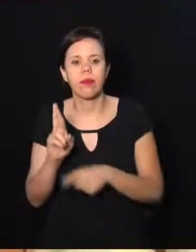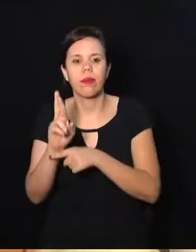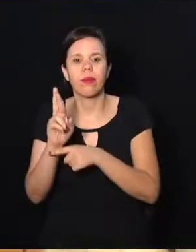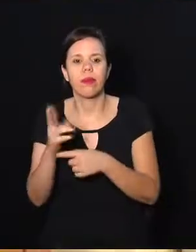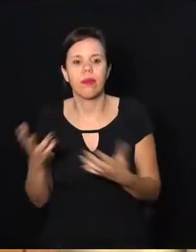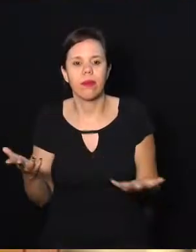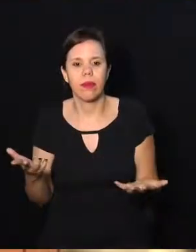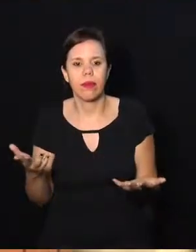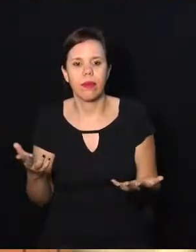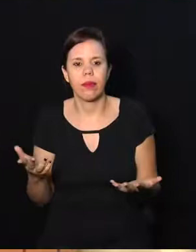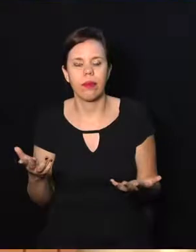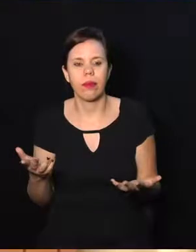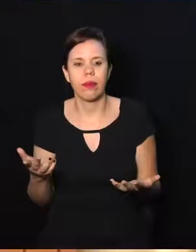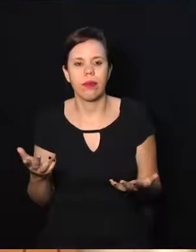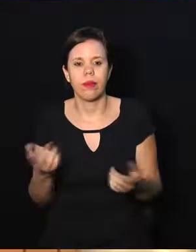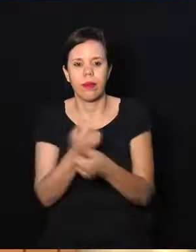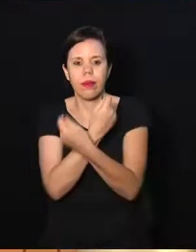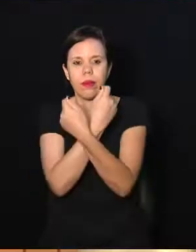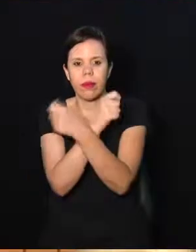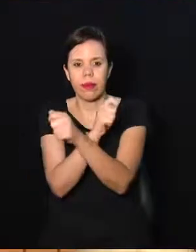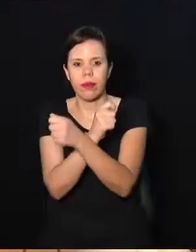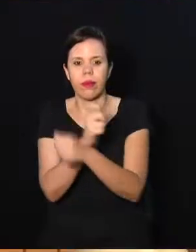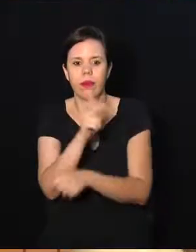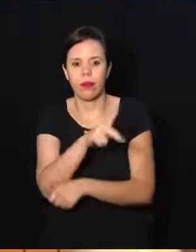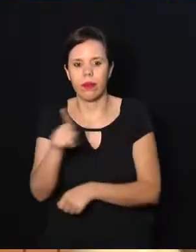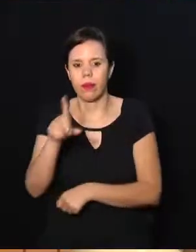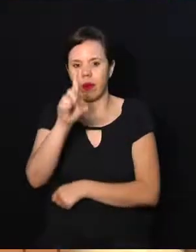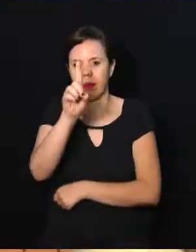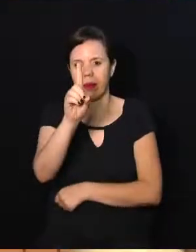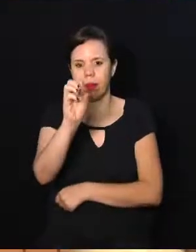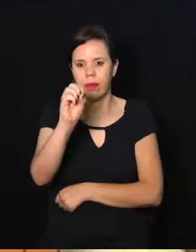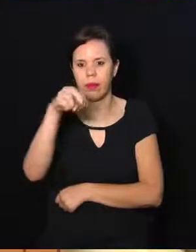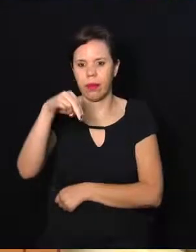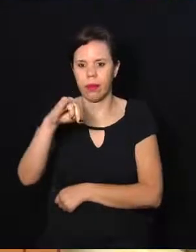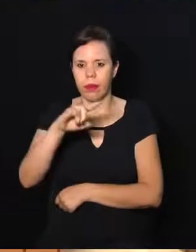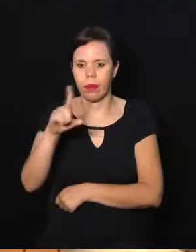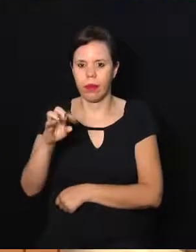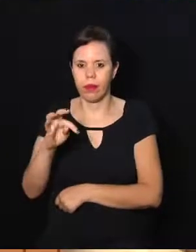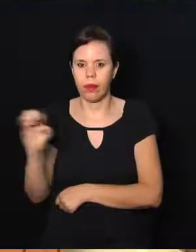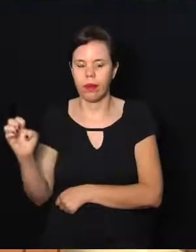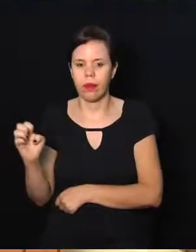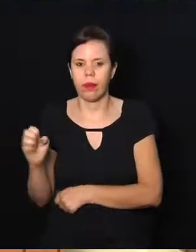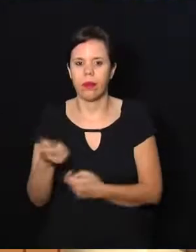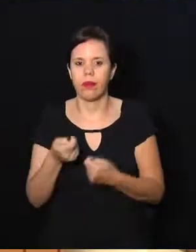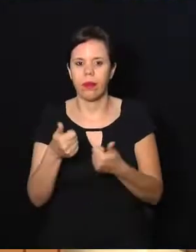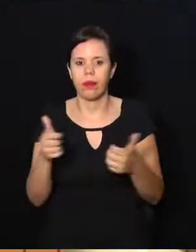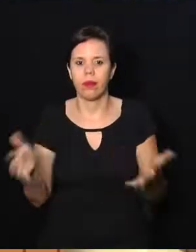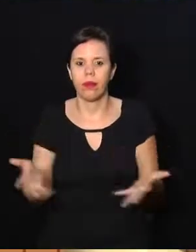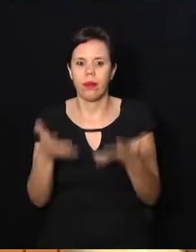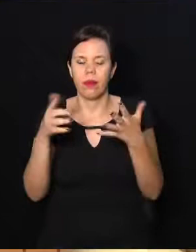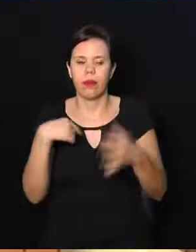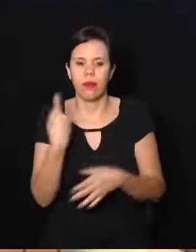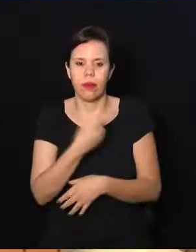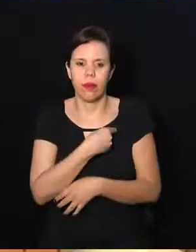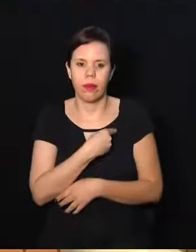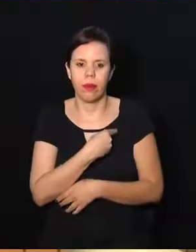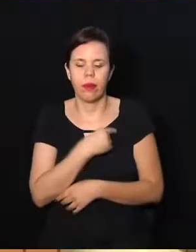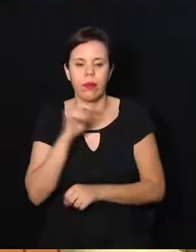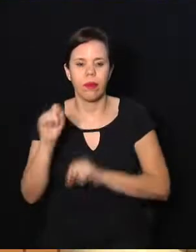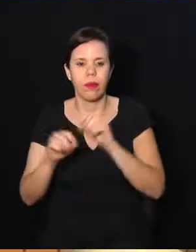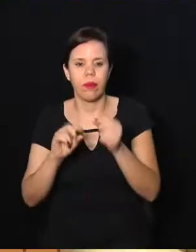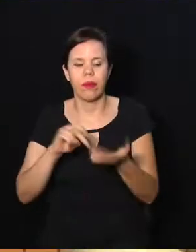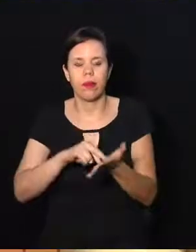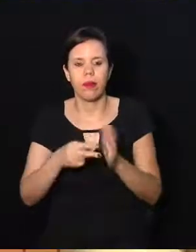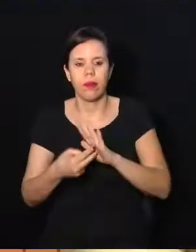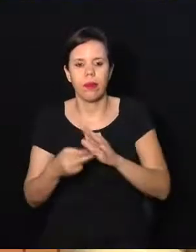representando a reitoria da PUC, o professor Donizete, uma pessoa do bem, uma pessoa que traz para nós o fruto. O que é a